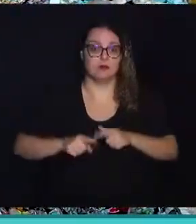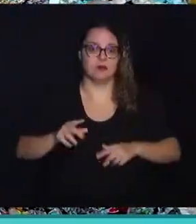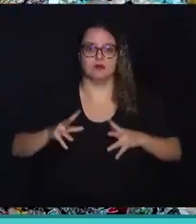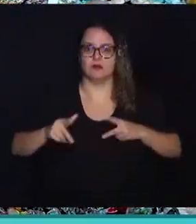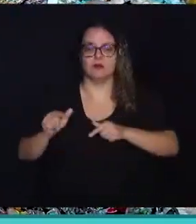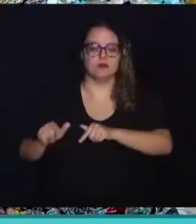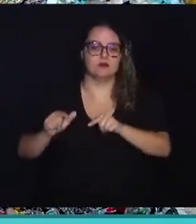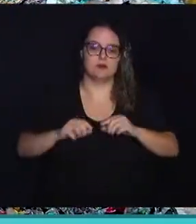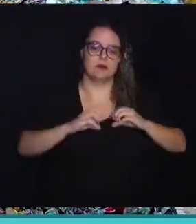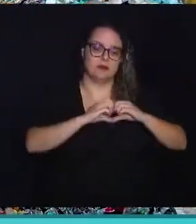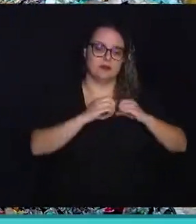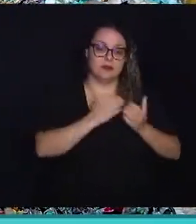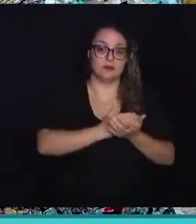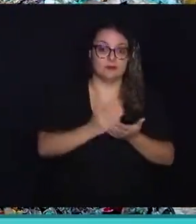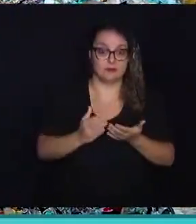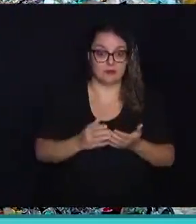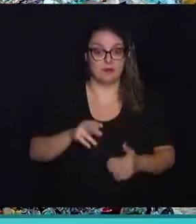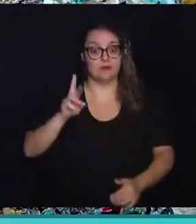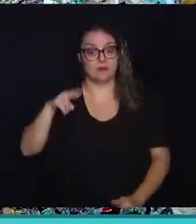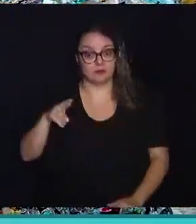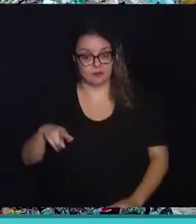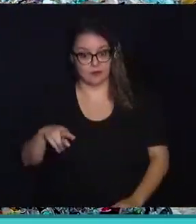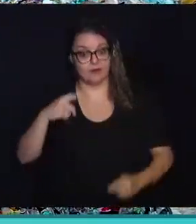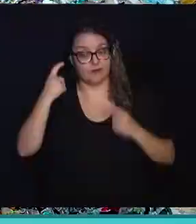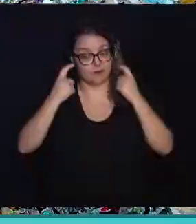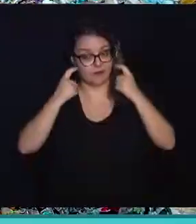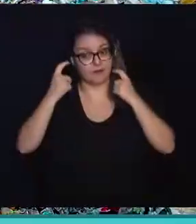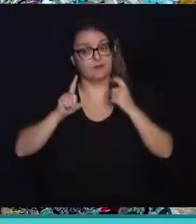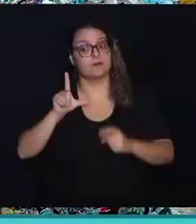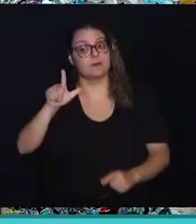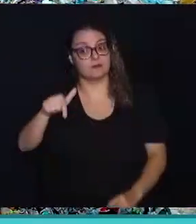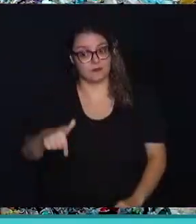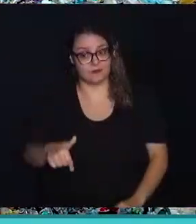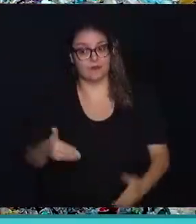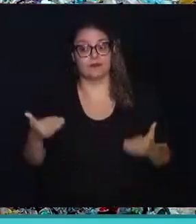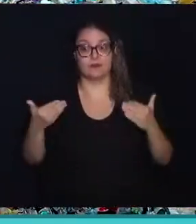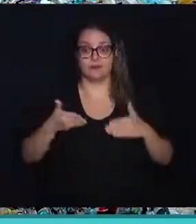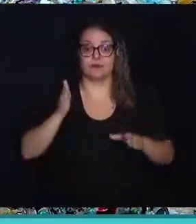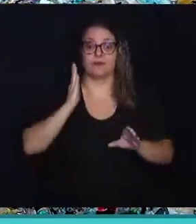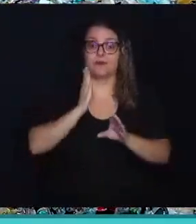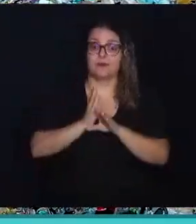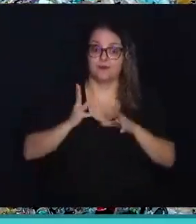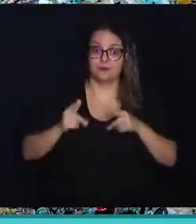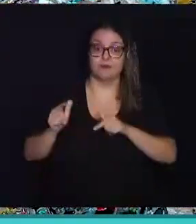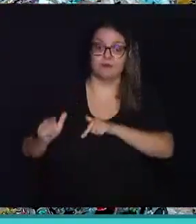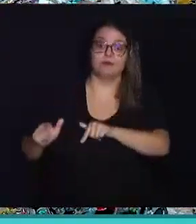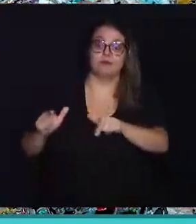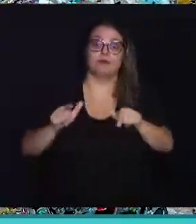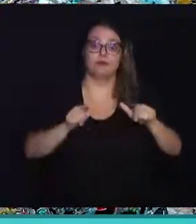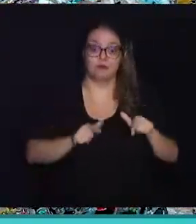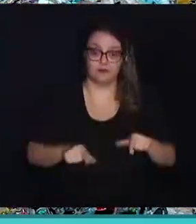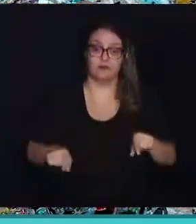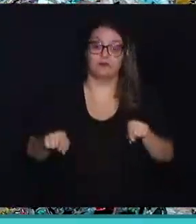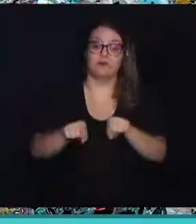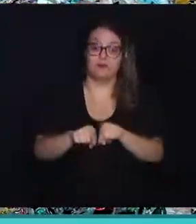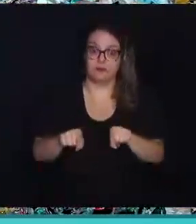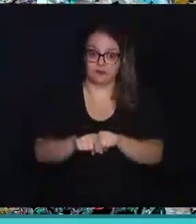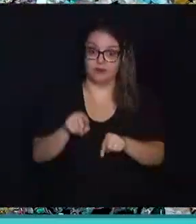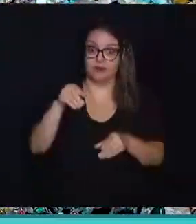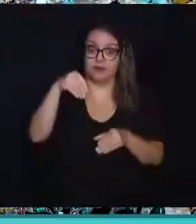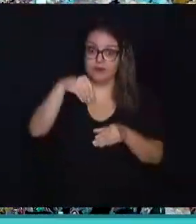material onipresente. Amado no início, ele se tornou motivo de preocupação, pois agora é encontrado em toda